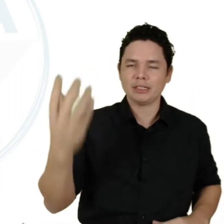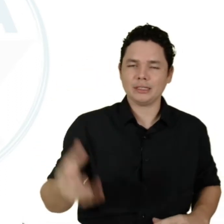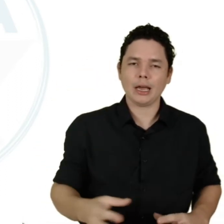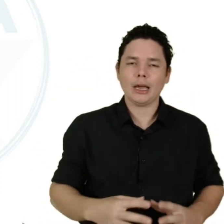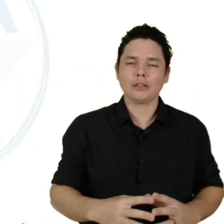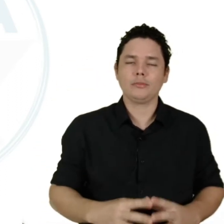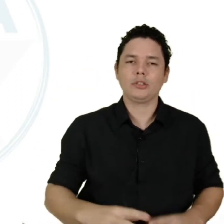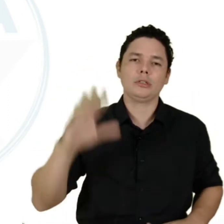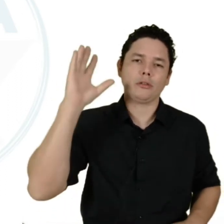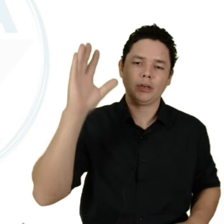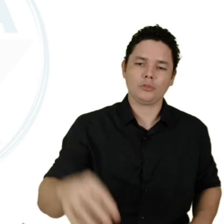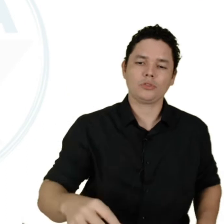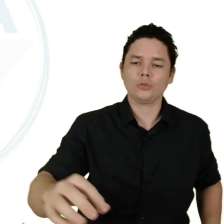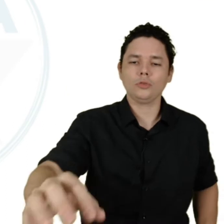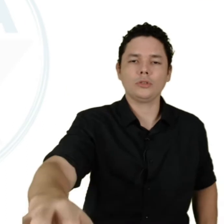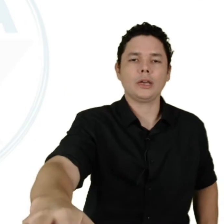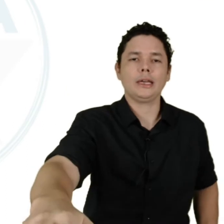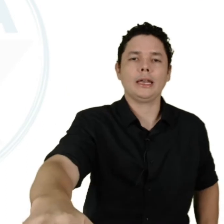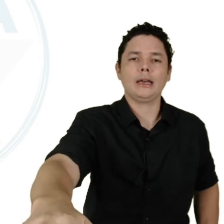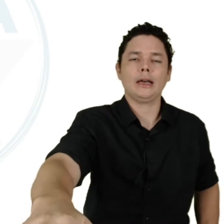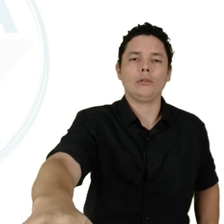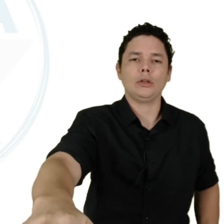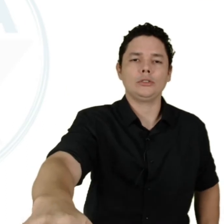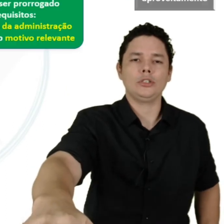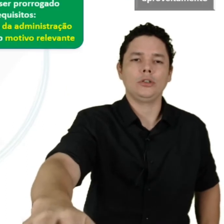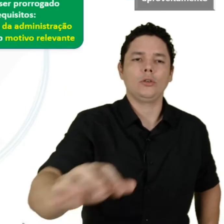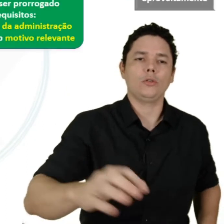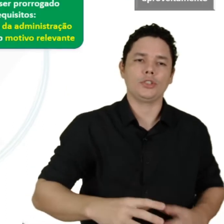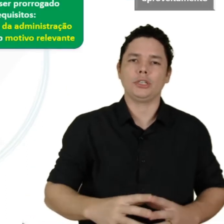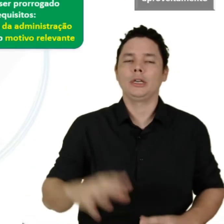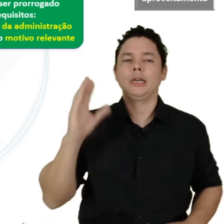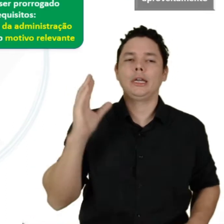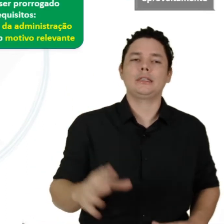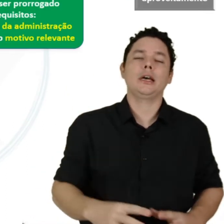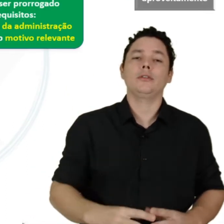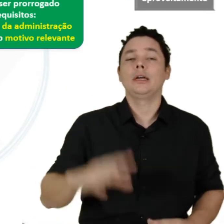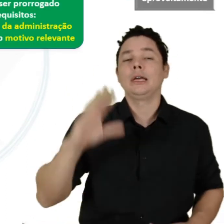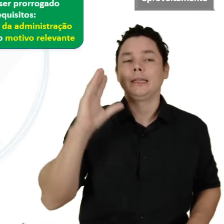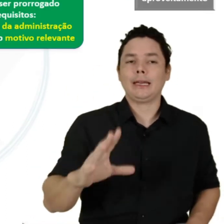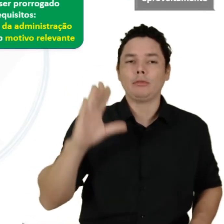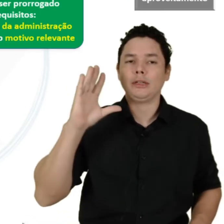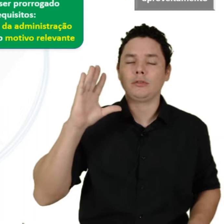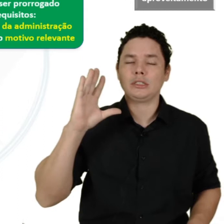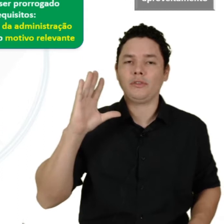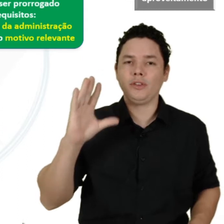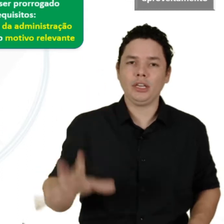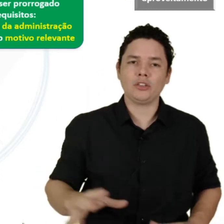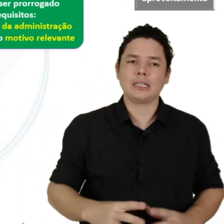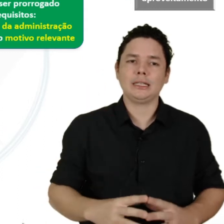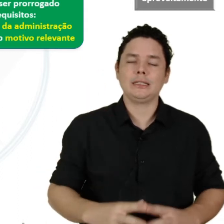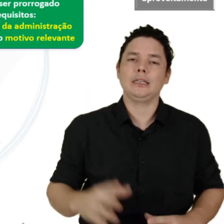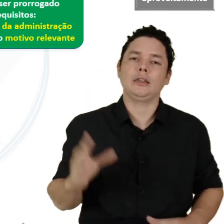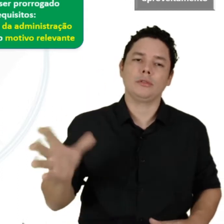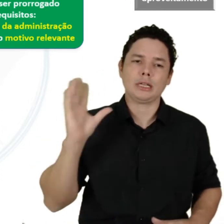Como vai se dar a substituição? Veremos tudo isso aí na aula de hoje. Iniciando. Decreto-Lei 220